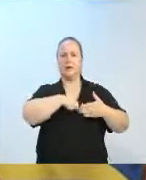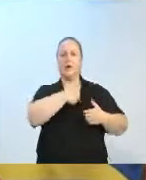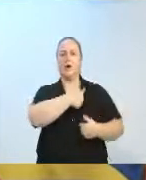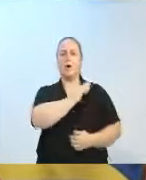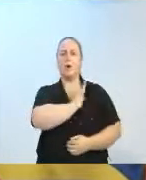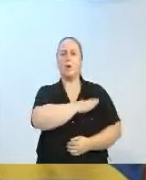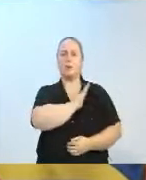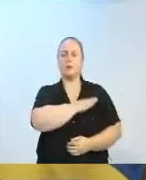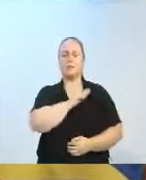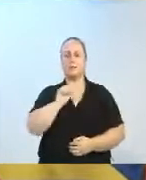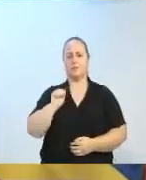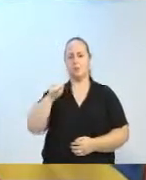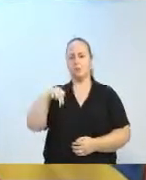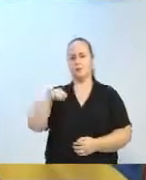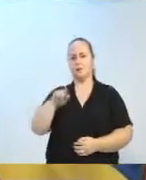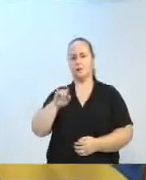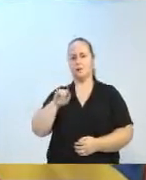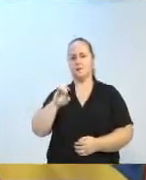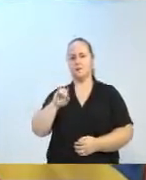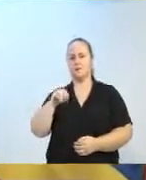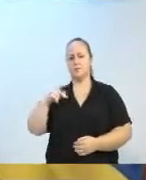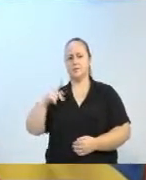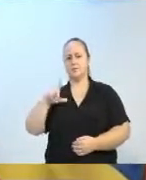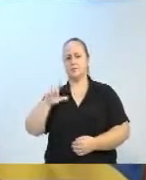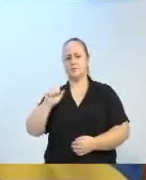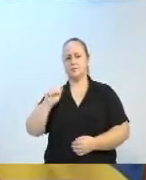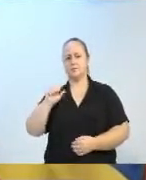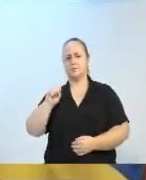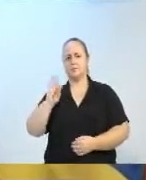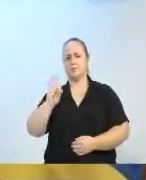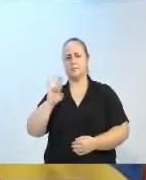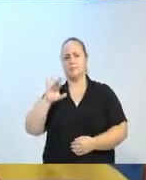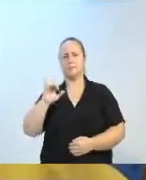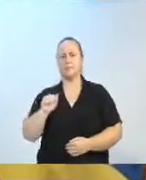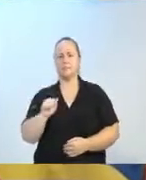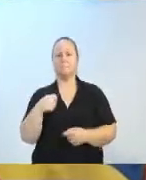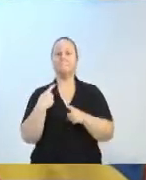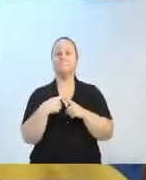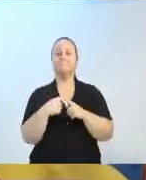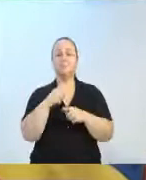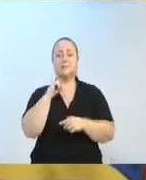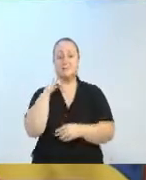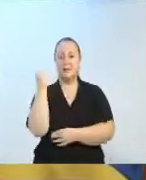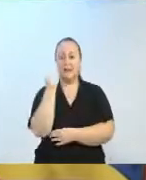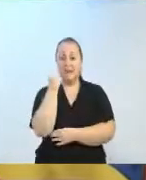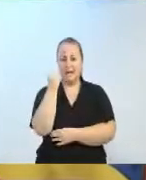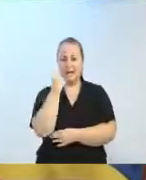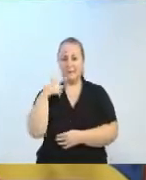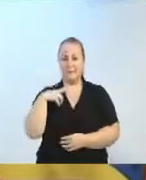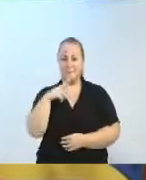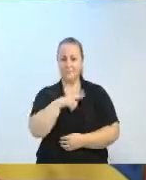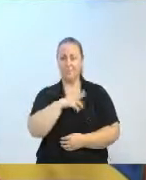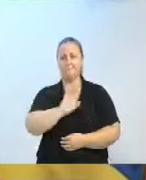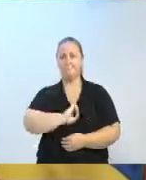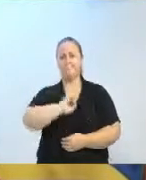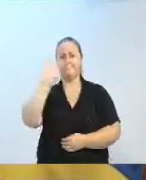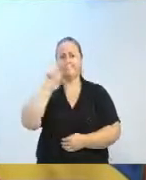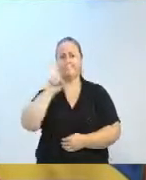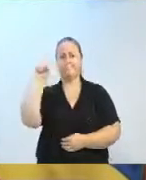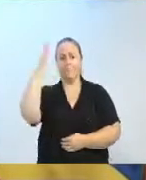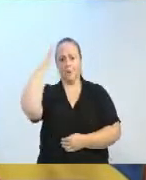nós estávamos precisando mandar os pacientes agudos para Curitiba. Eu tentava